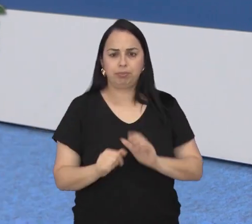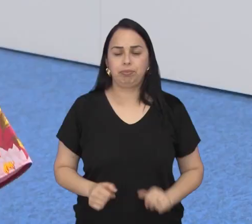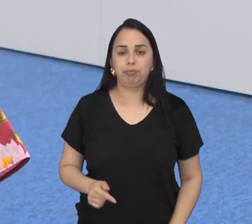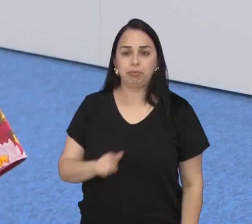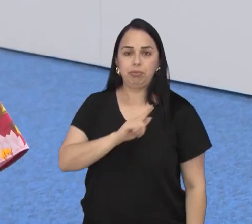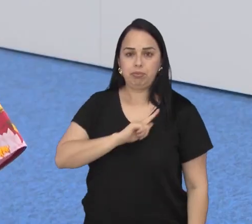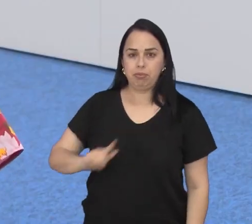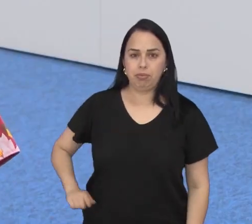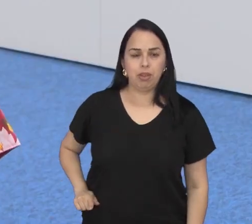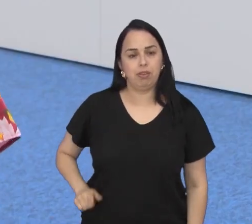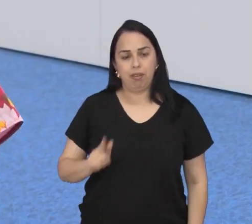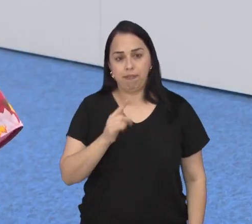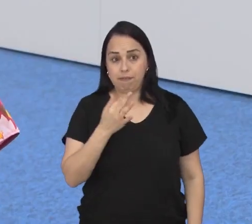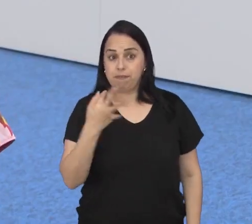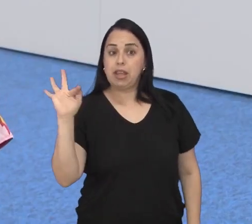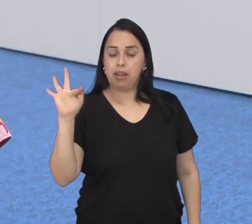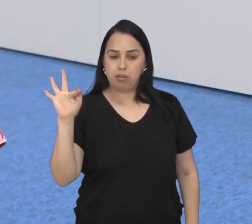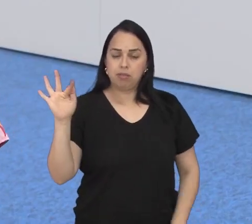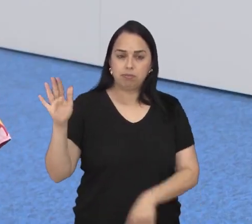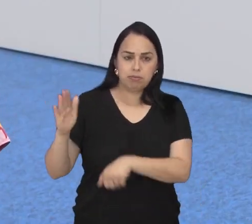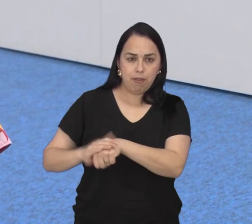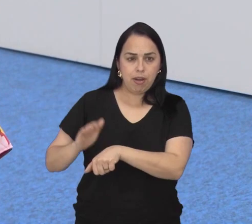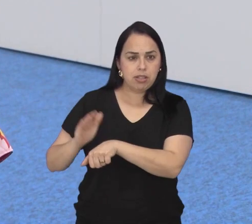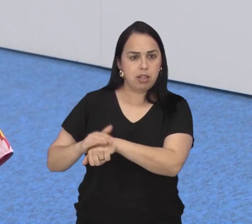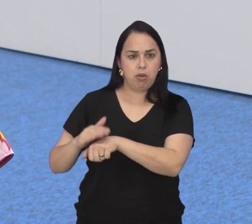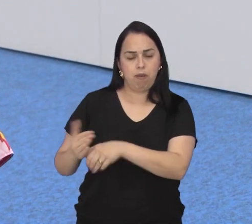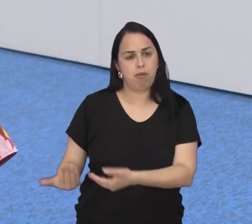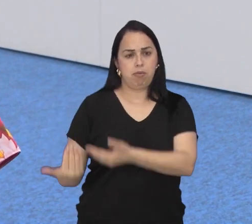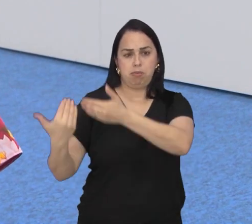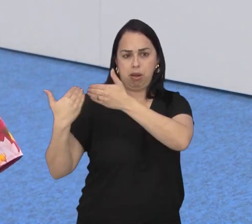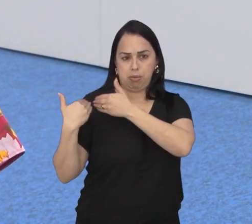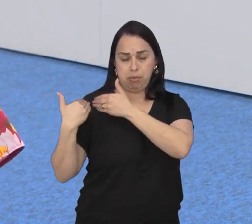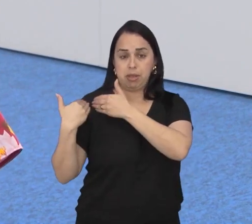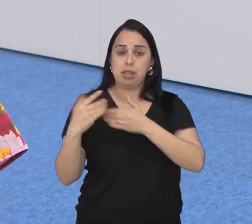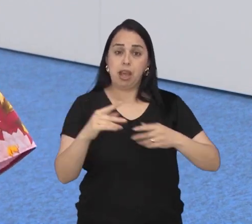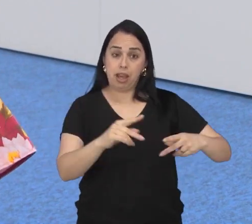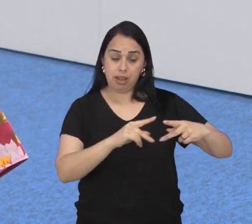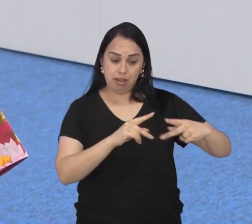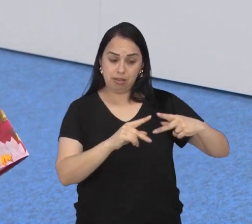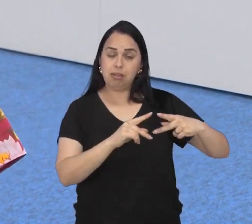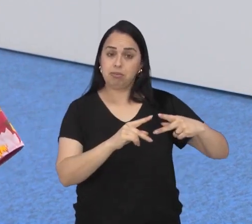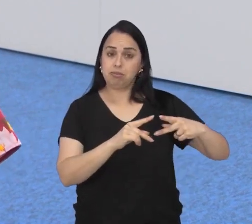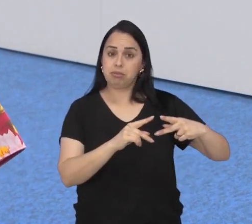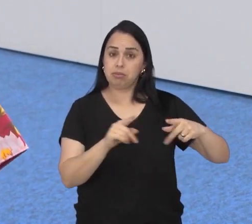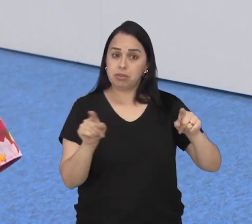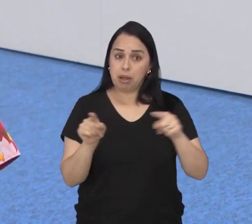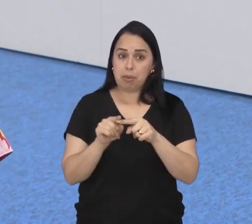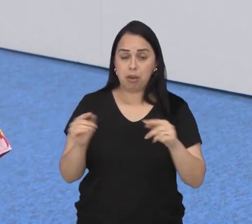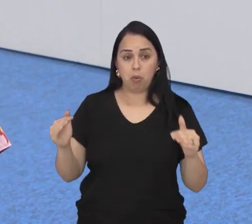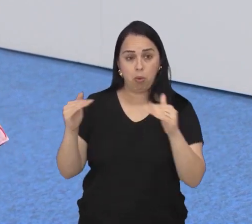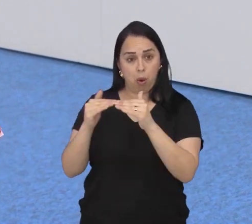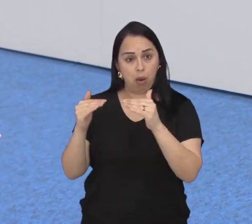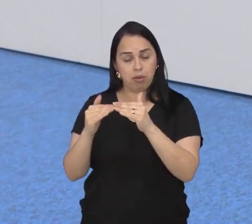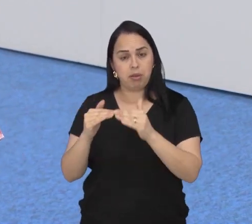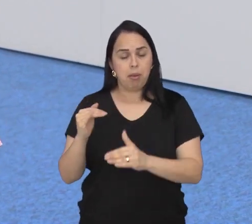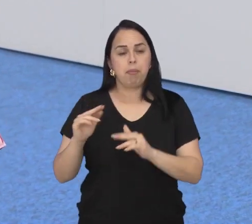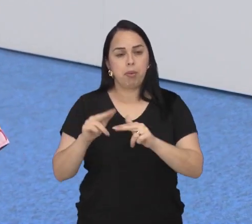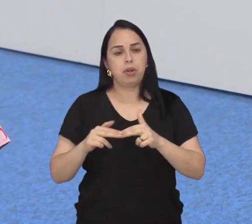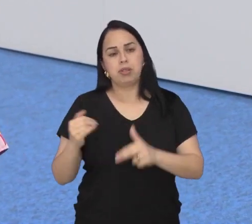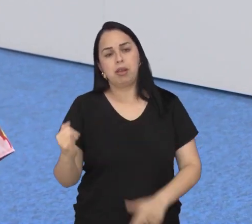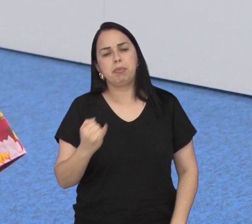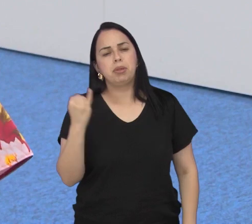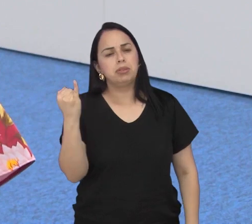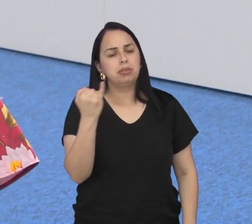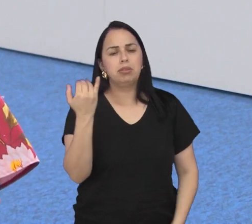políticas. O governo federal está fazendo o seu papel. Então, São José dos Campos está dentro disso e é importante